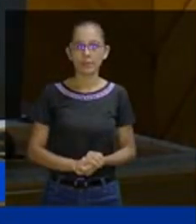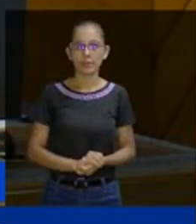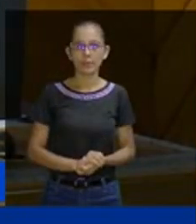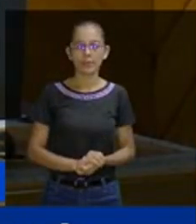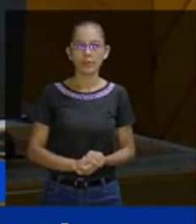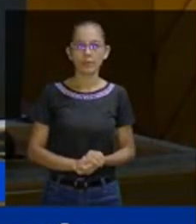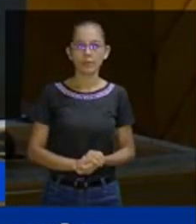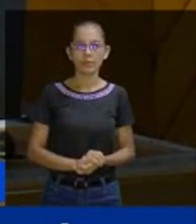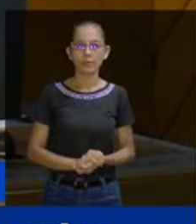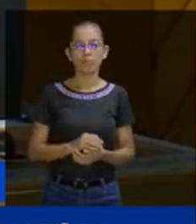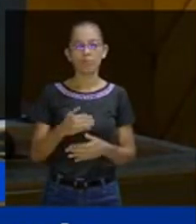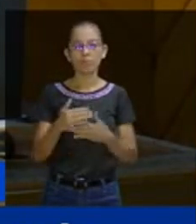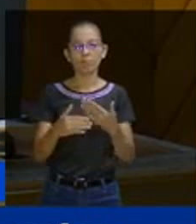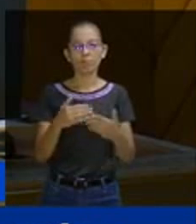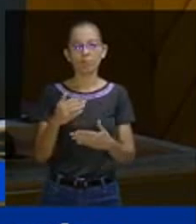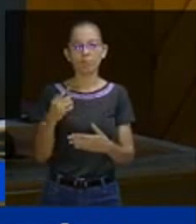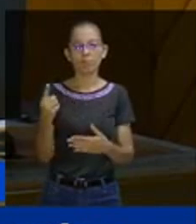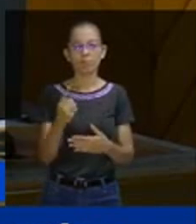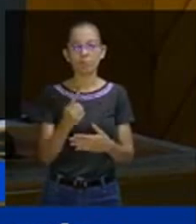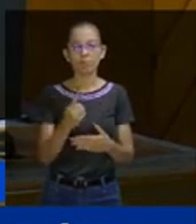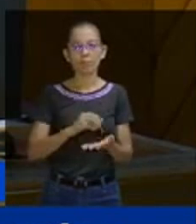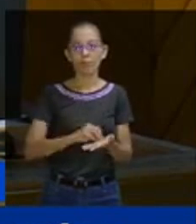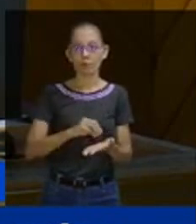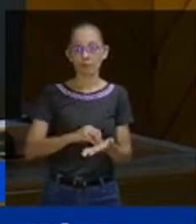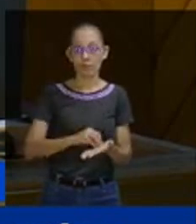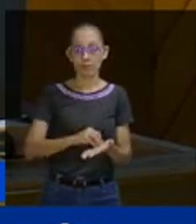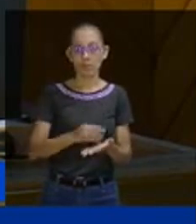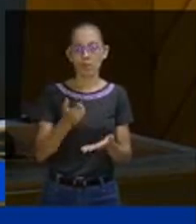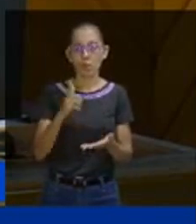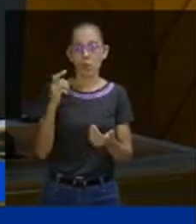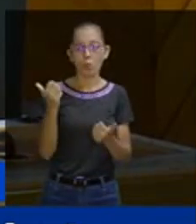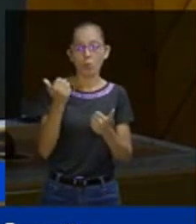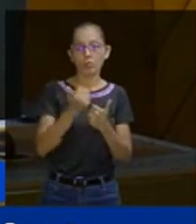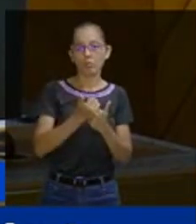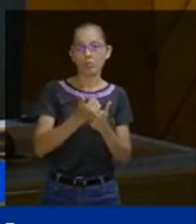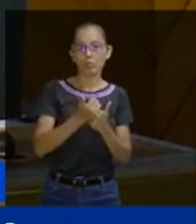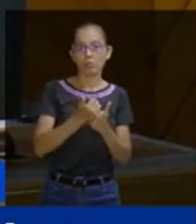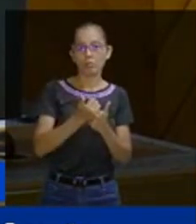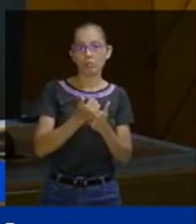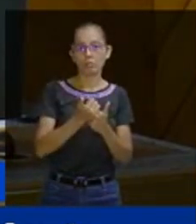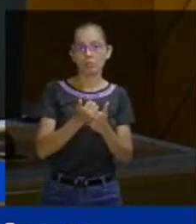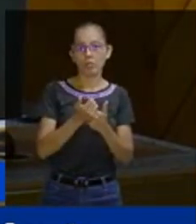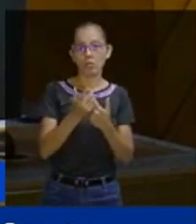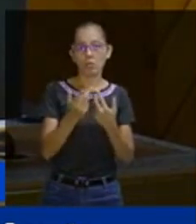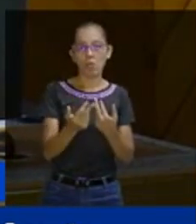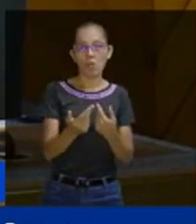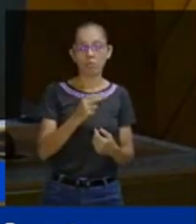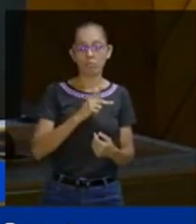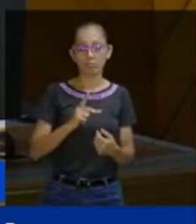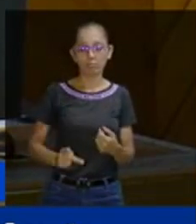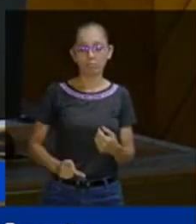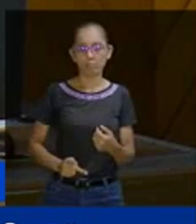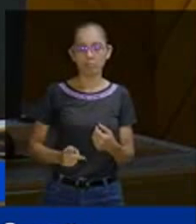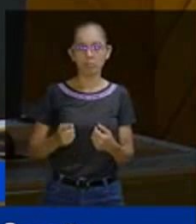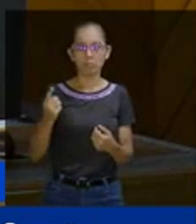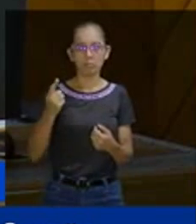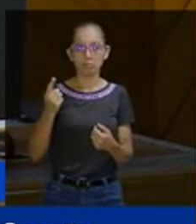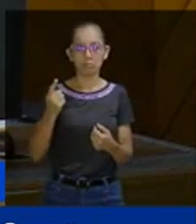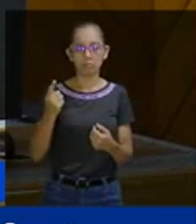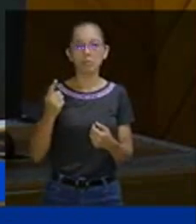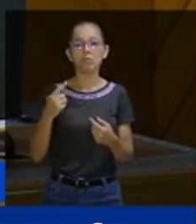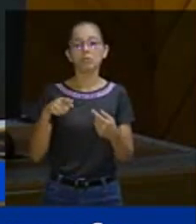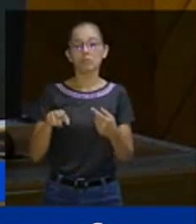haja vacância de um cargo ou outro, o suplente, que naturalmente não serei eu, mas deve ser outro colega, o suplente